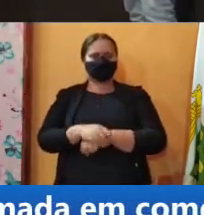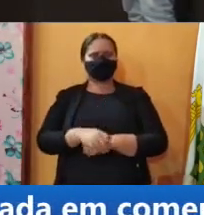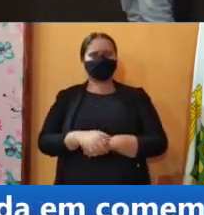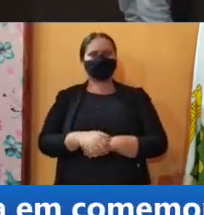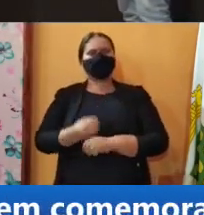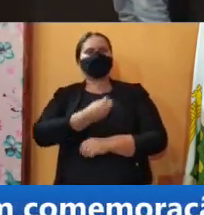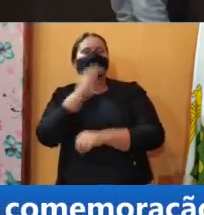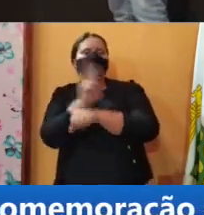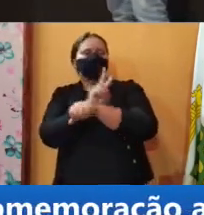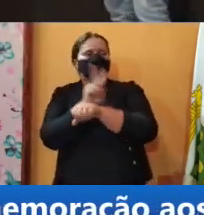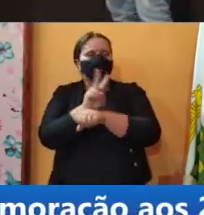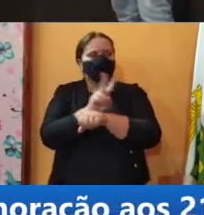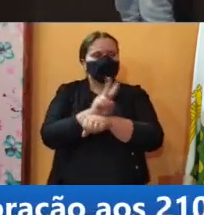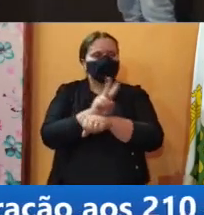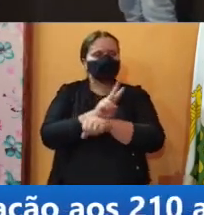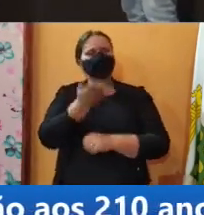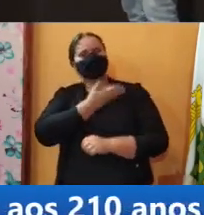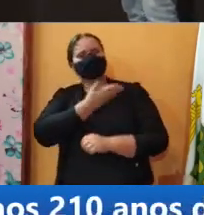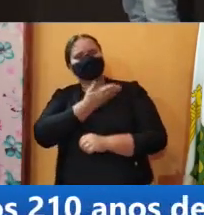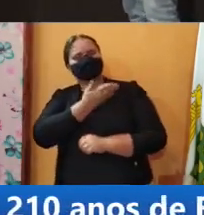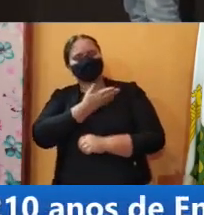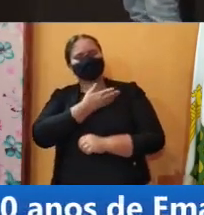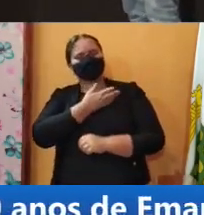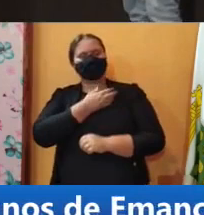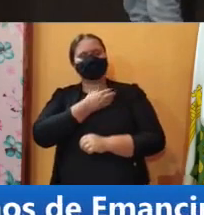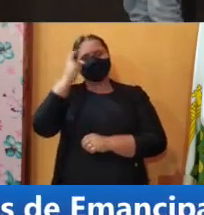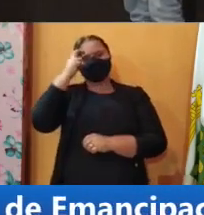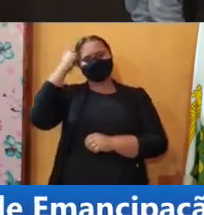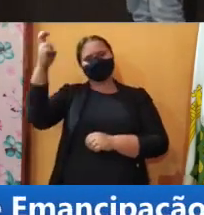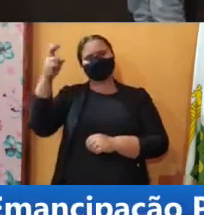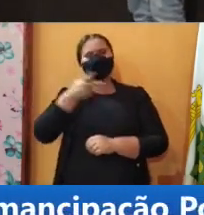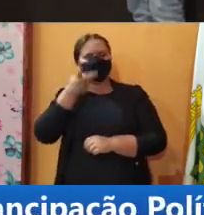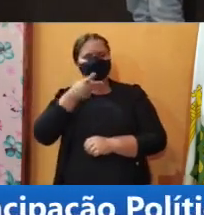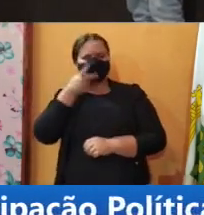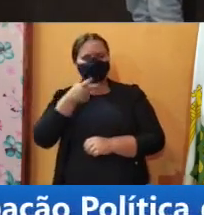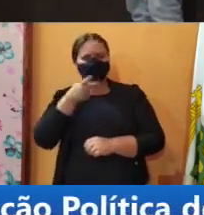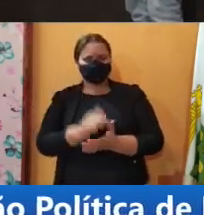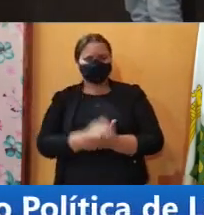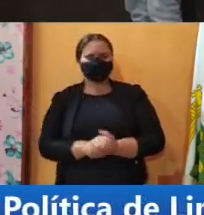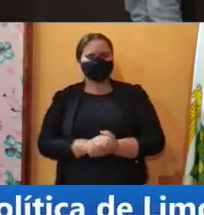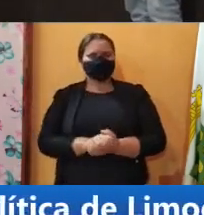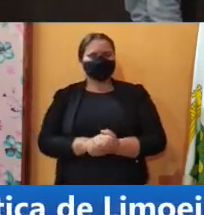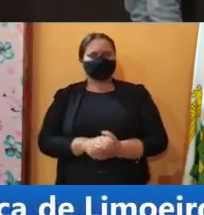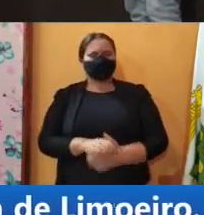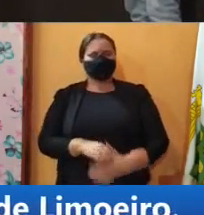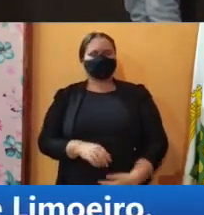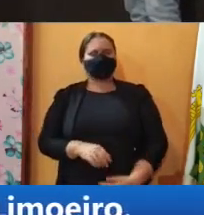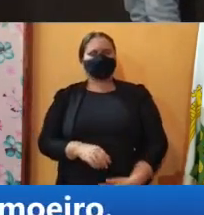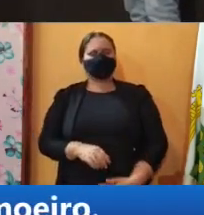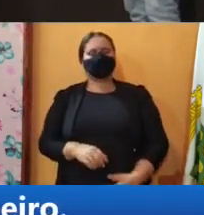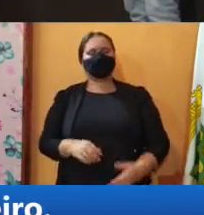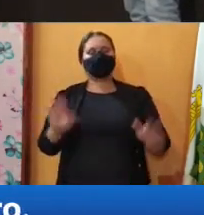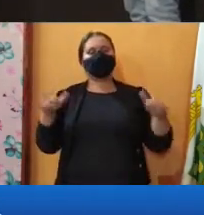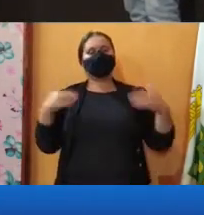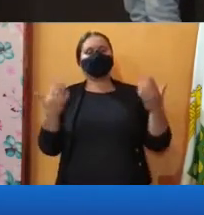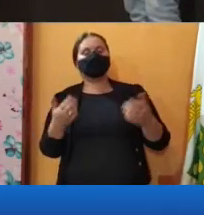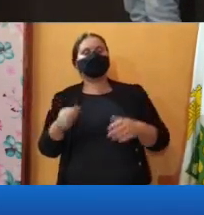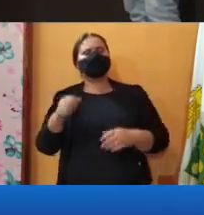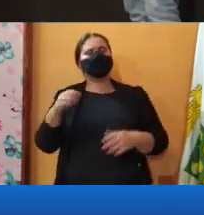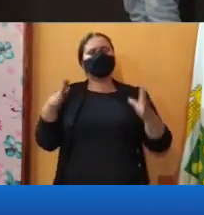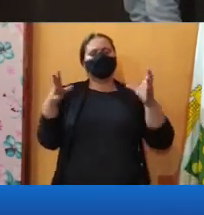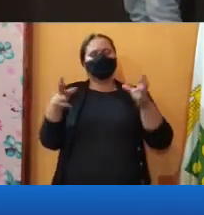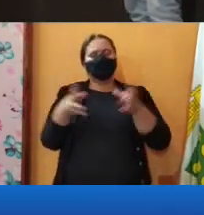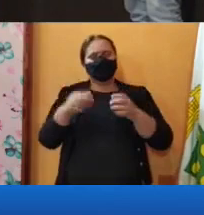vídeos, um amigo nosso da cultura falando, Wesley, exatamente, Gonçalves. E onde está toda essa história? Onde